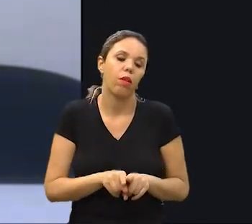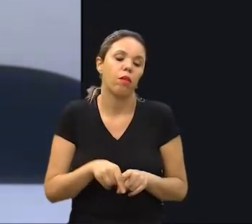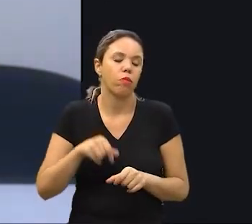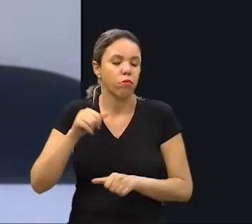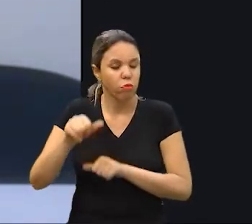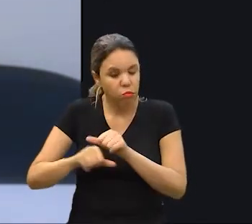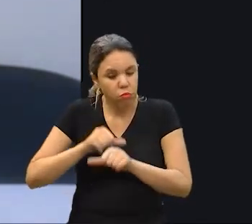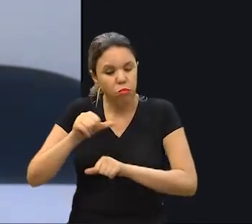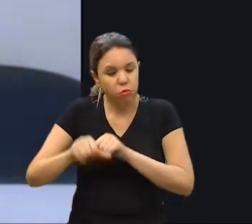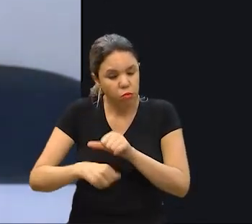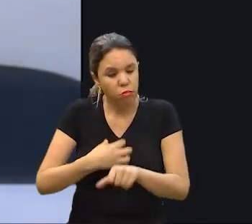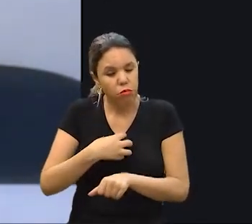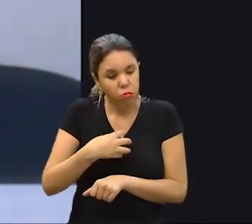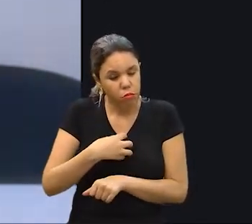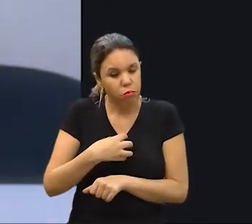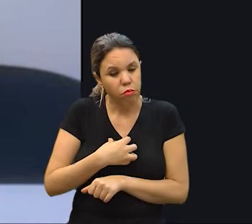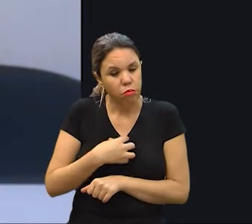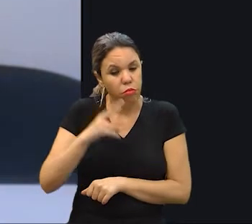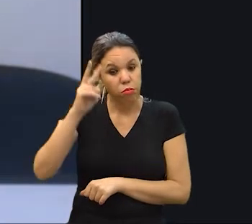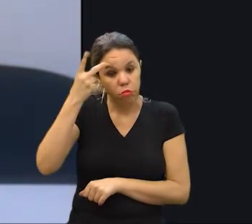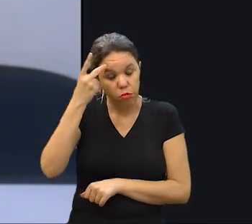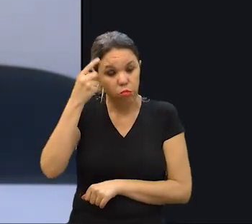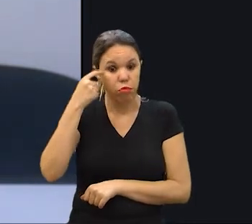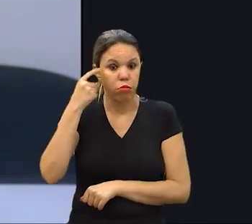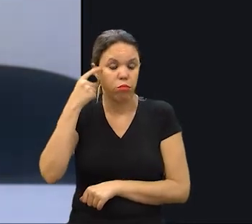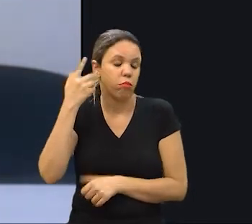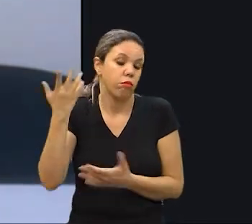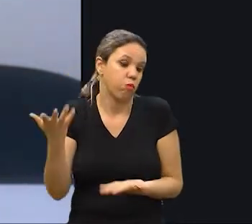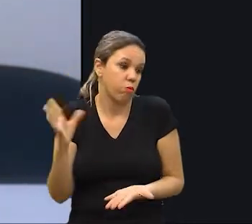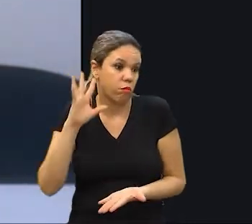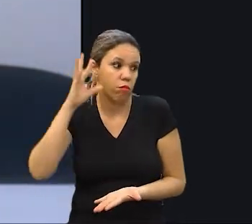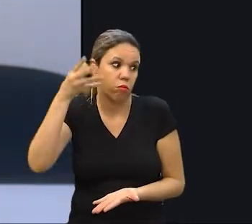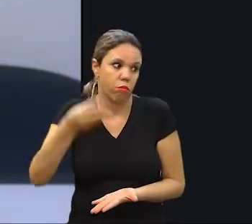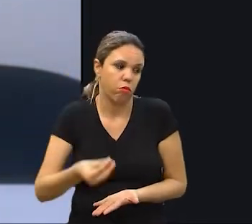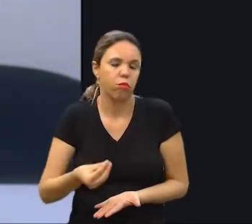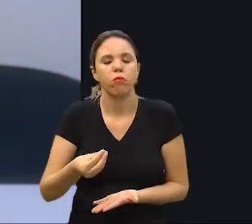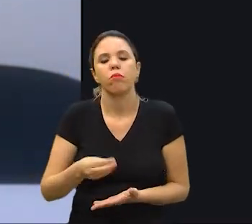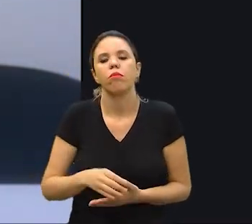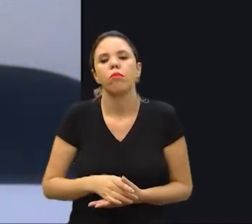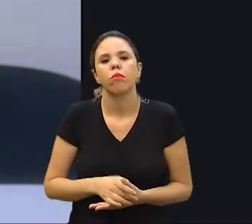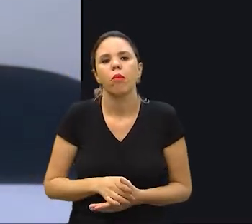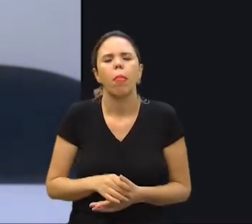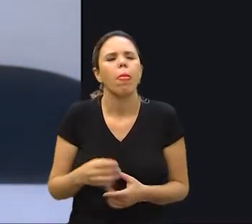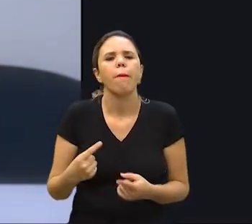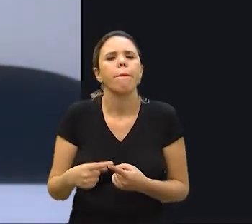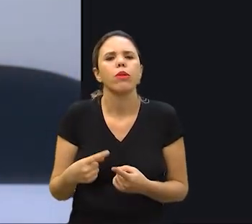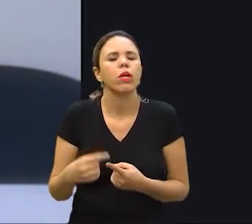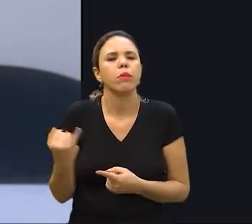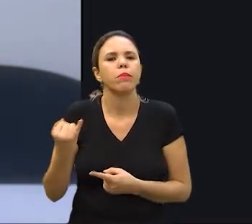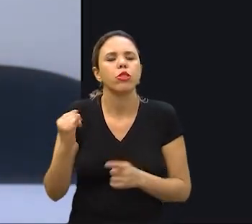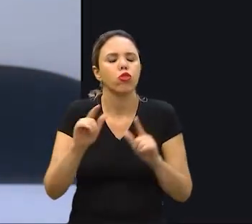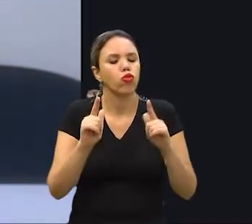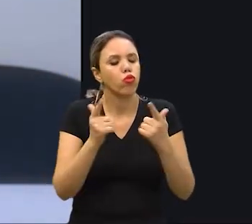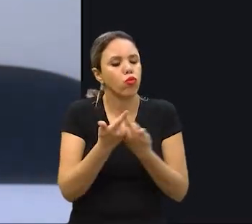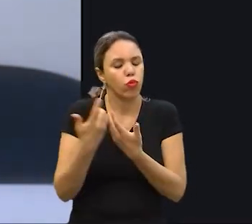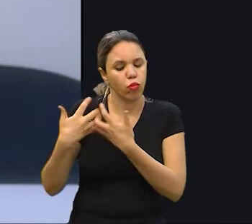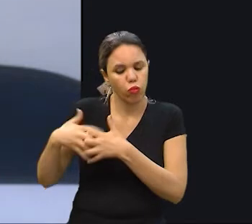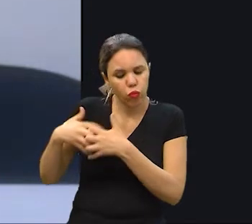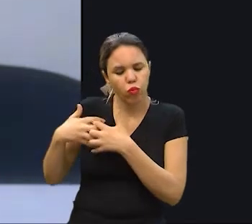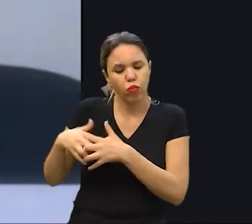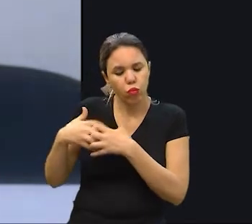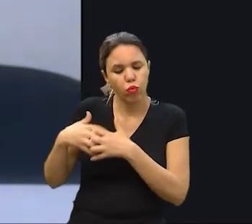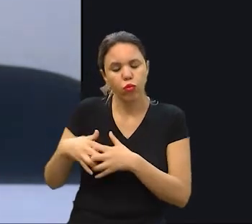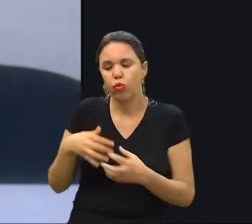vão mudando a visão de mundo, né? E vão entendendo, né? Por que é importante o grupo